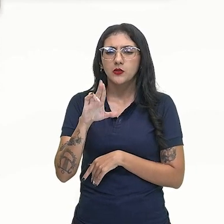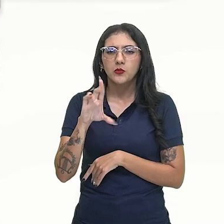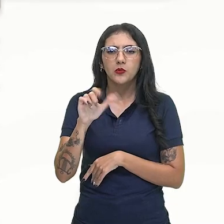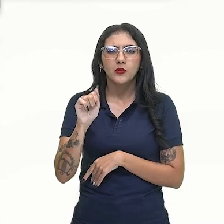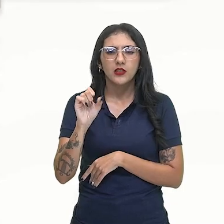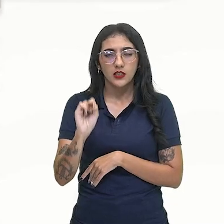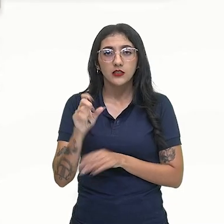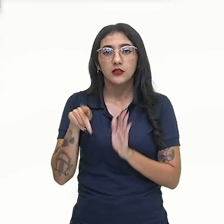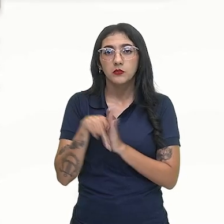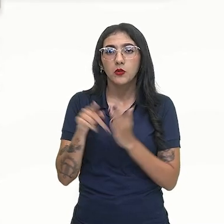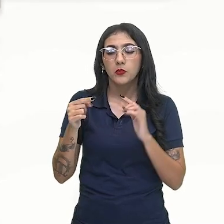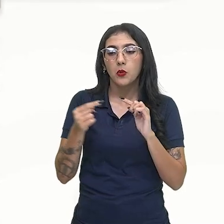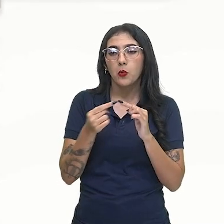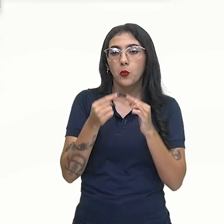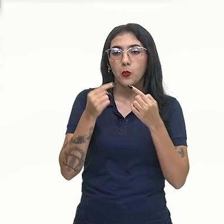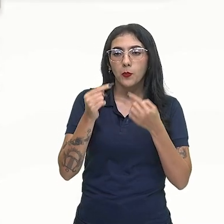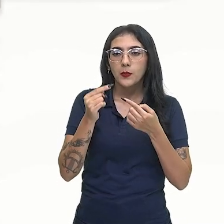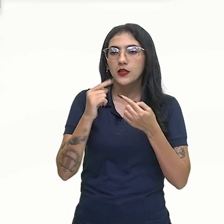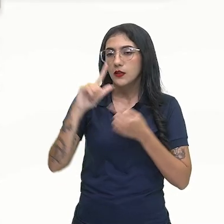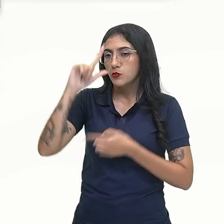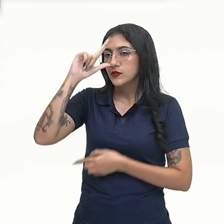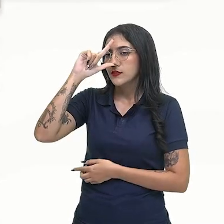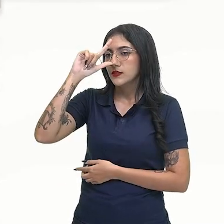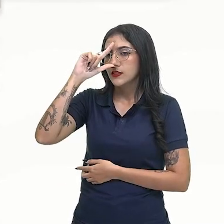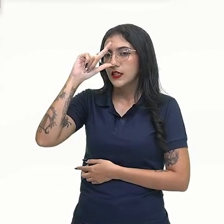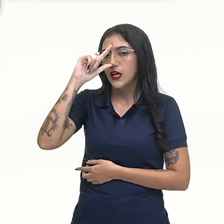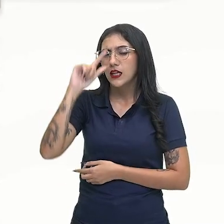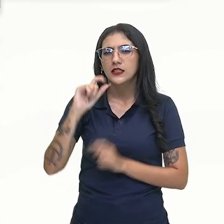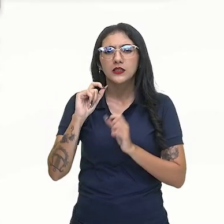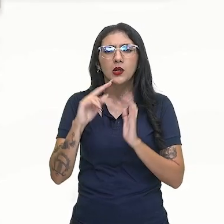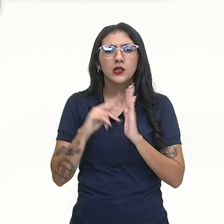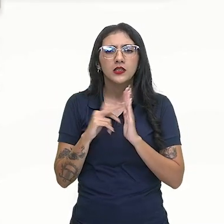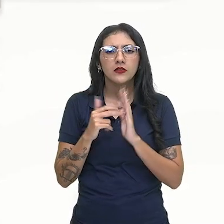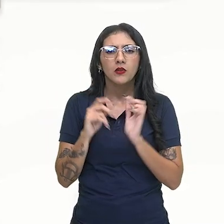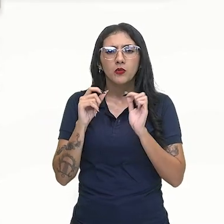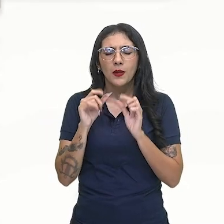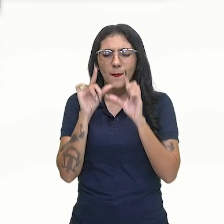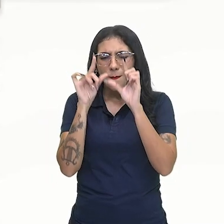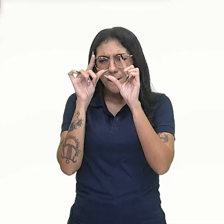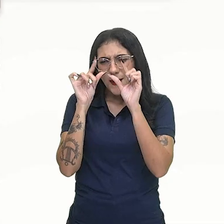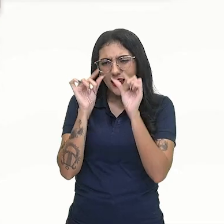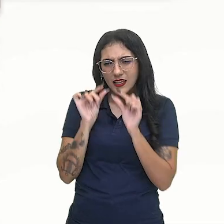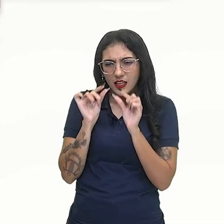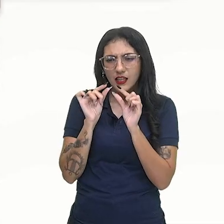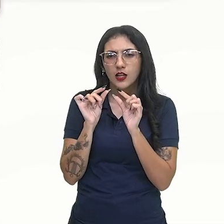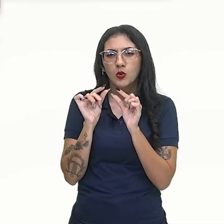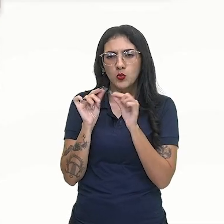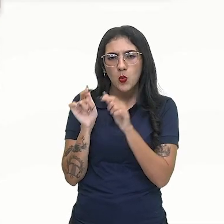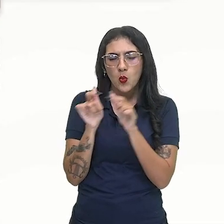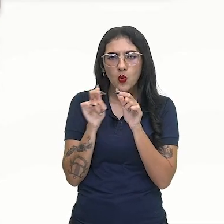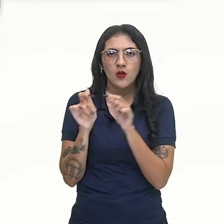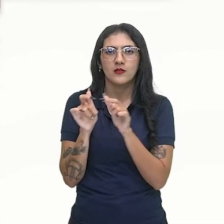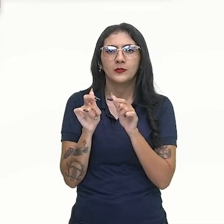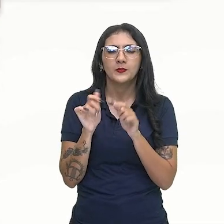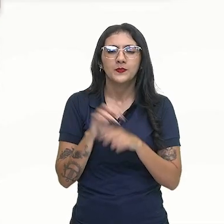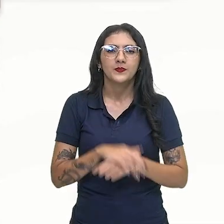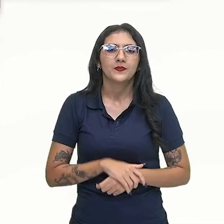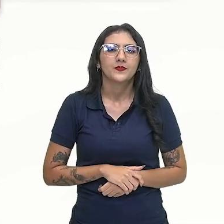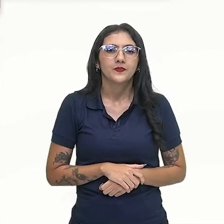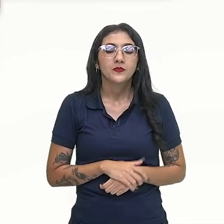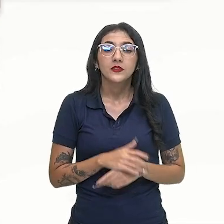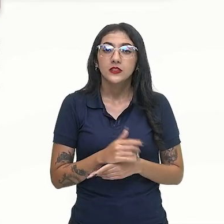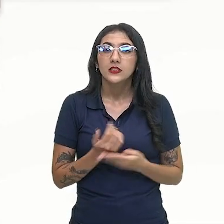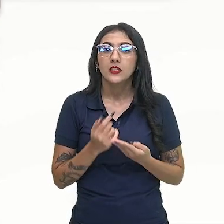deriva do latim chamado cellula, que significa pequenos compartimentos. Então, ele verificou